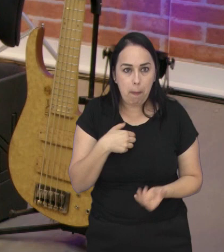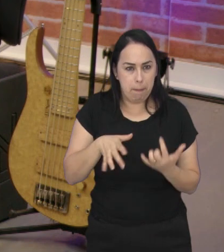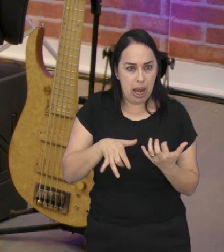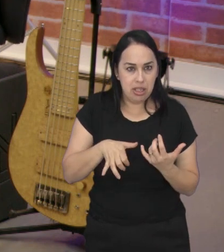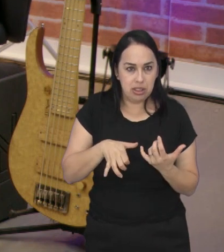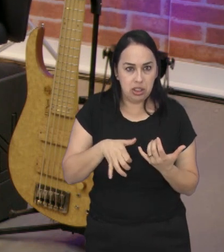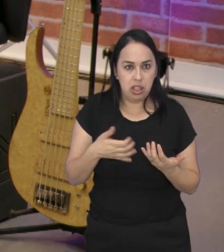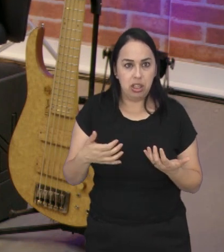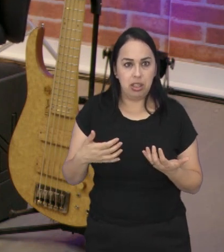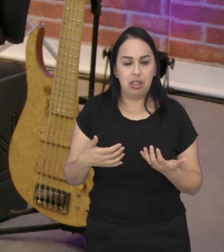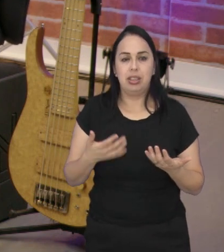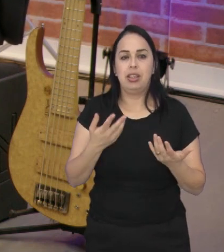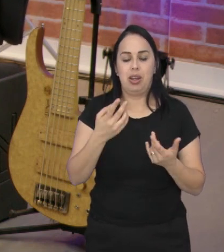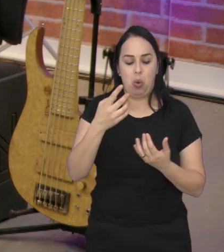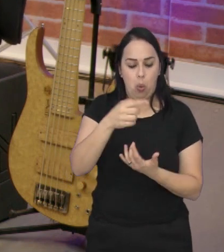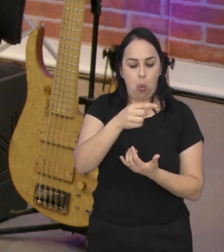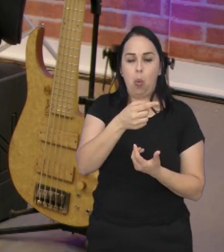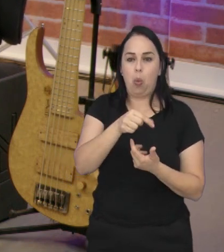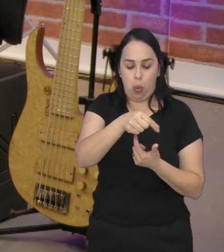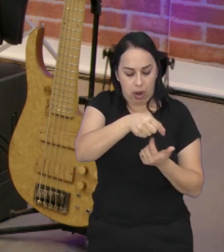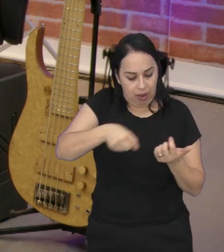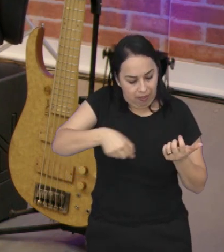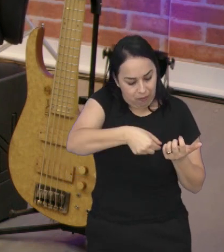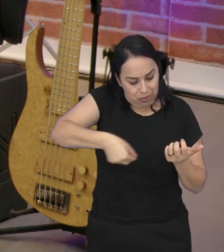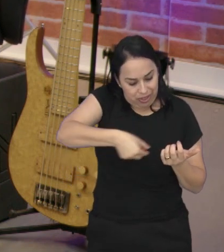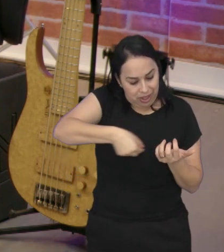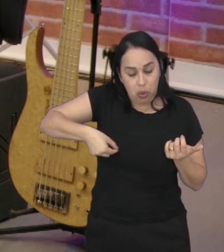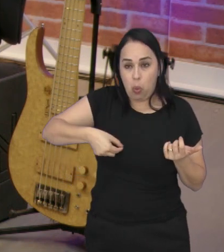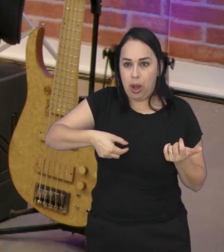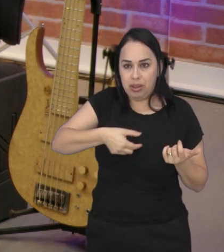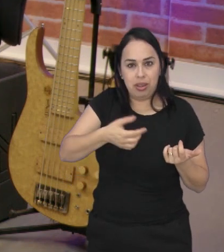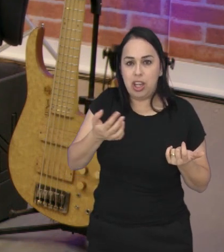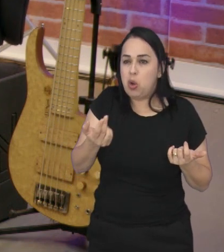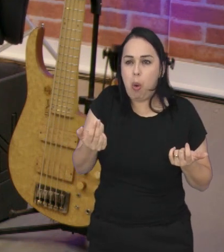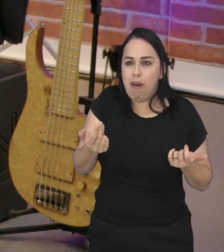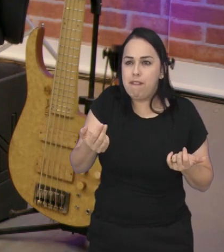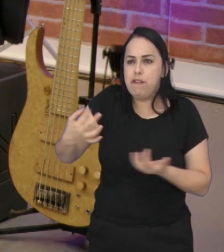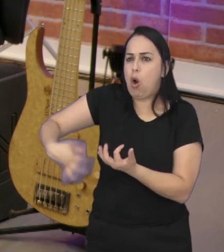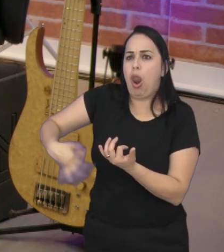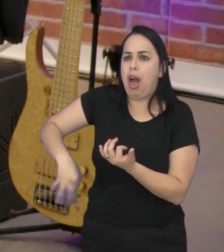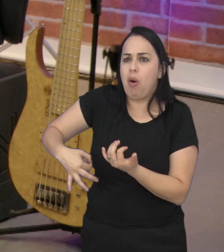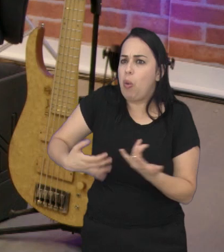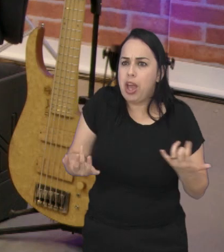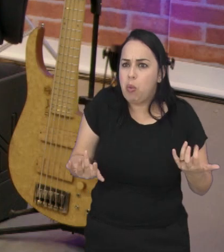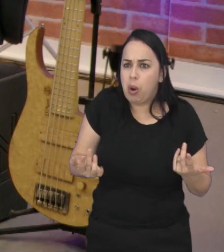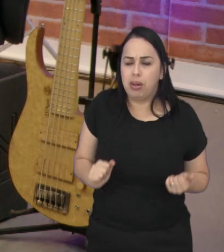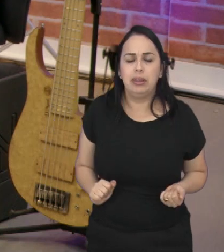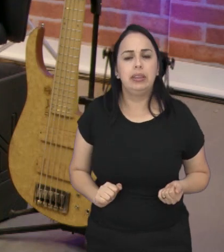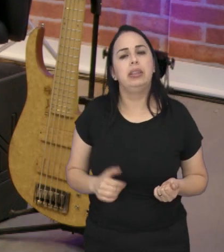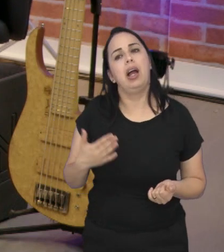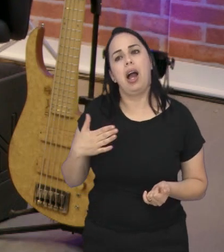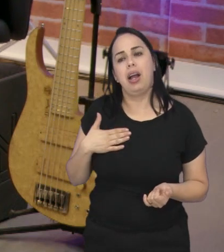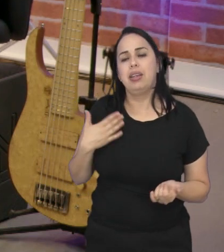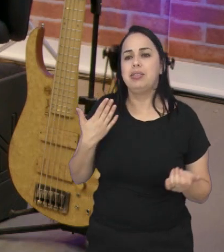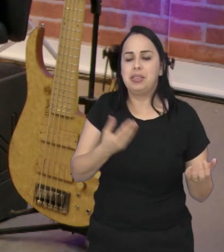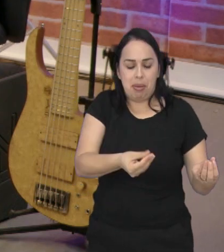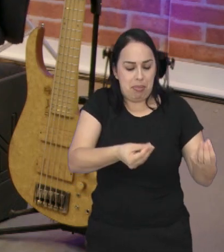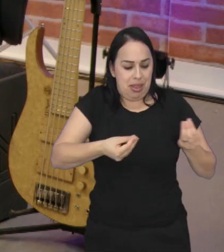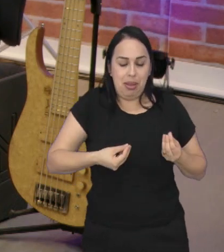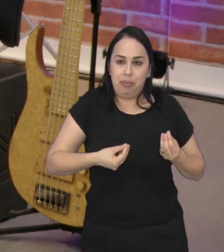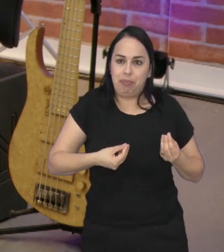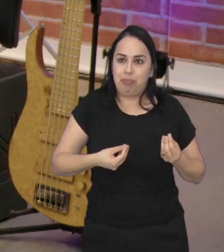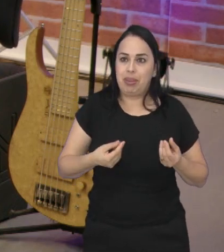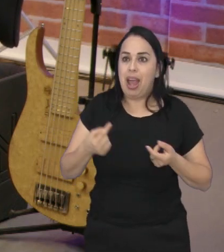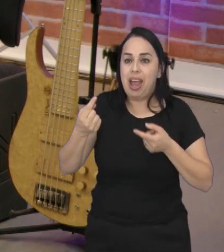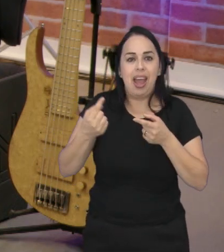Eu vou ser baixista? Foi, é as 4 cordas de cima do violão aí, as 4 cordas do baixo. Vai pegando aí que você vai se dar certo. E começou ali, cara.